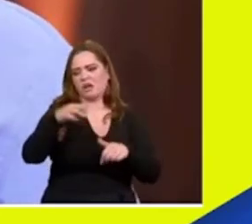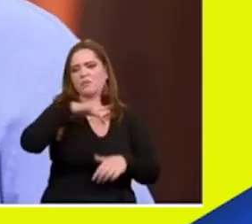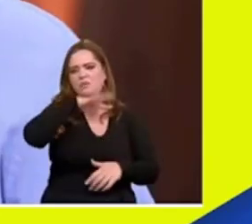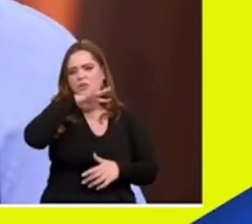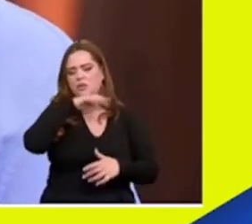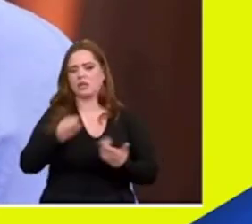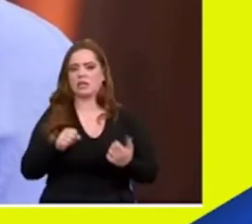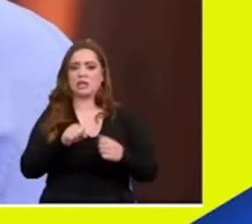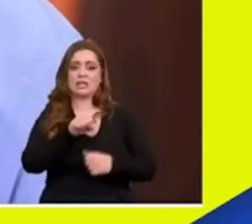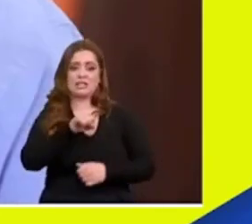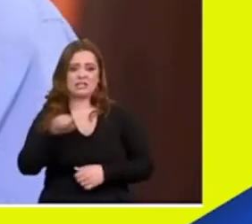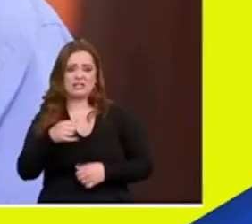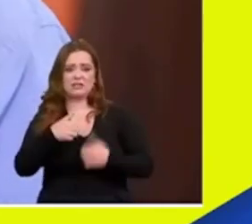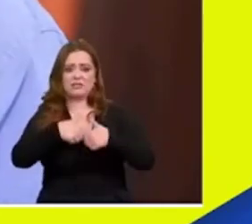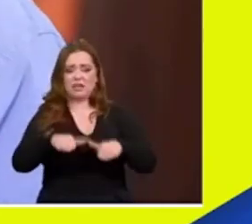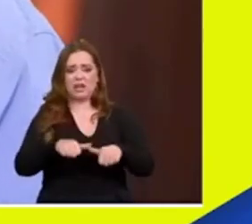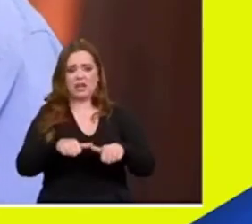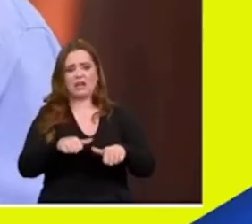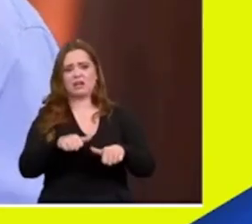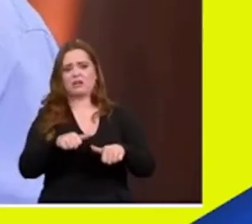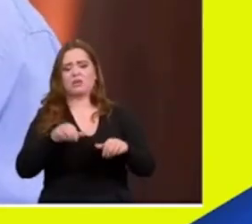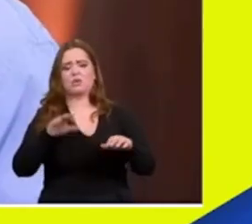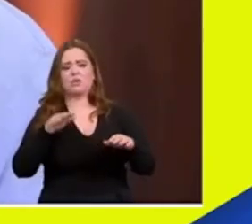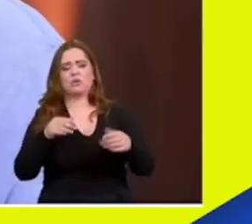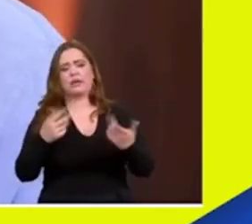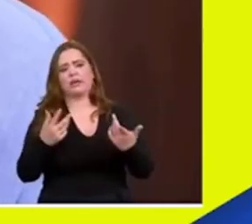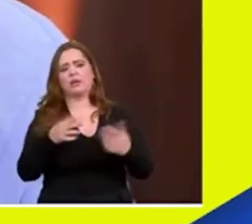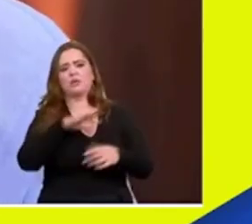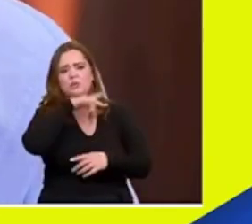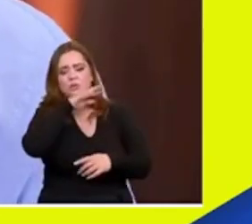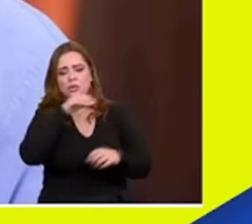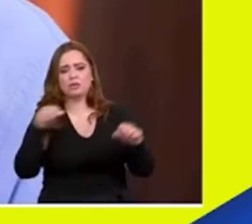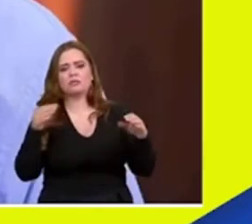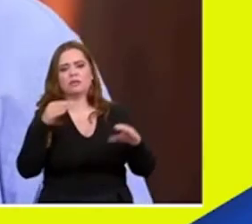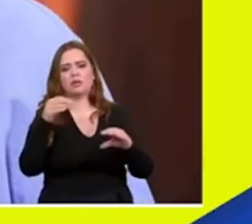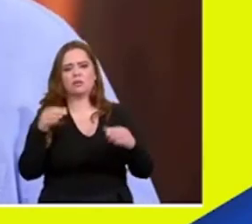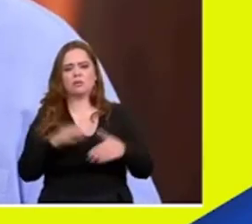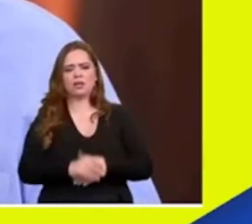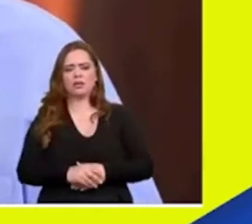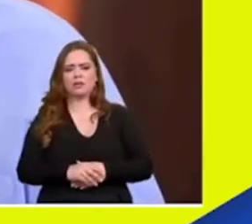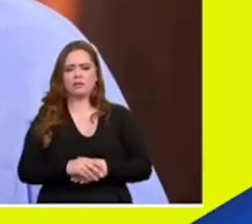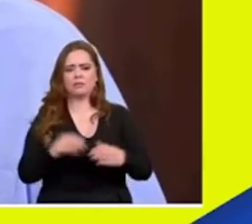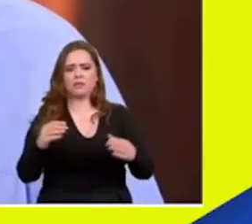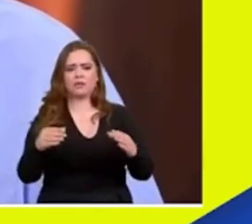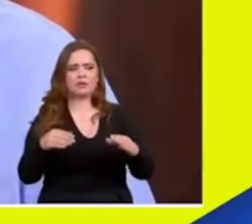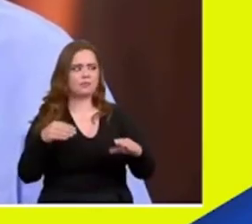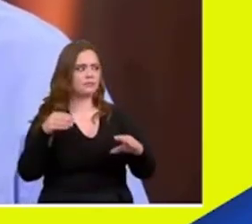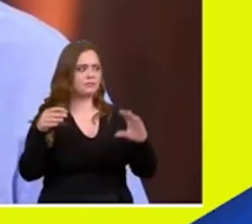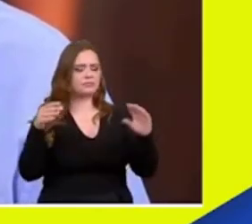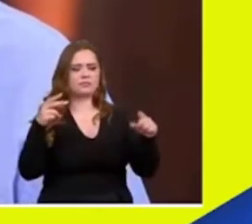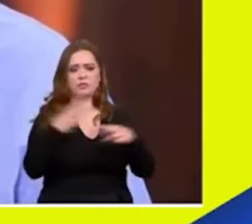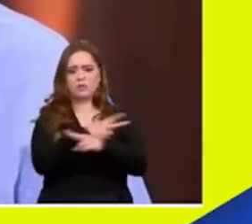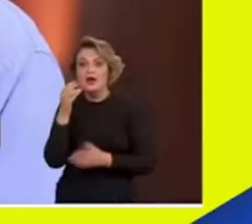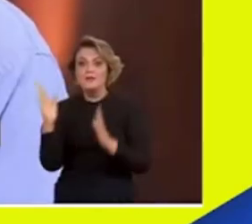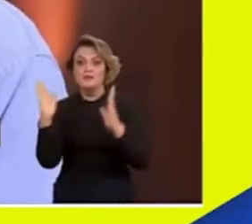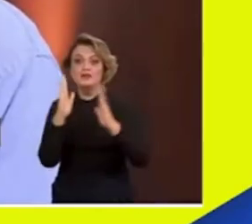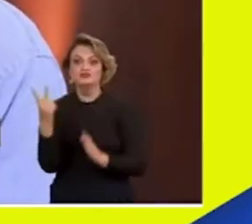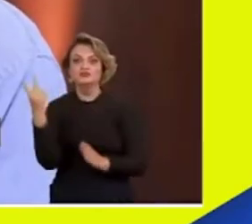fica. É assim que é o jogo. O jogo tem que ser a luz do dia. E é assim que nós vamos fazer. É assim que nós vamos governar esse